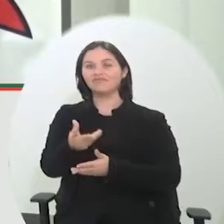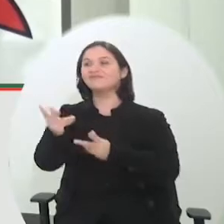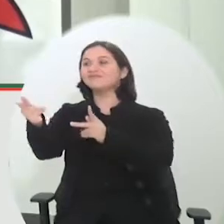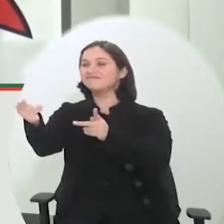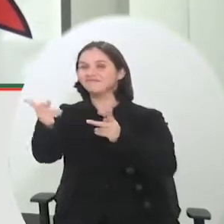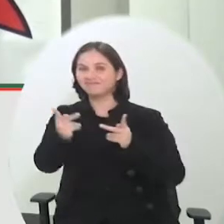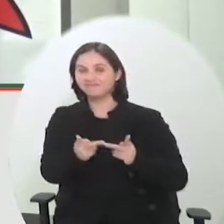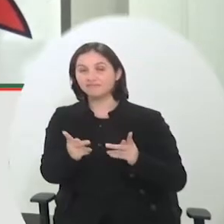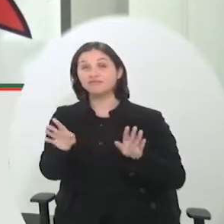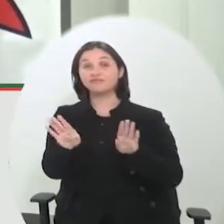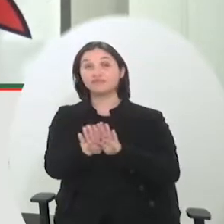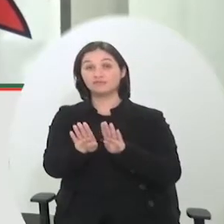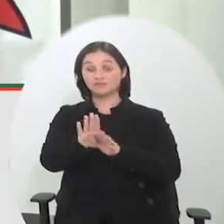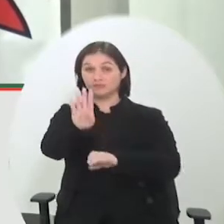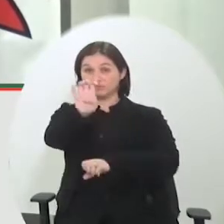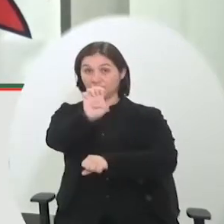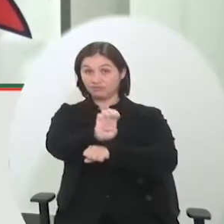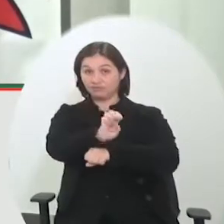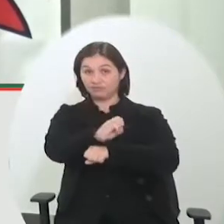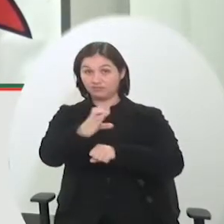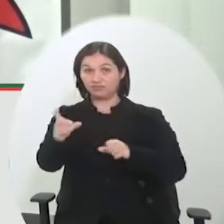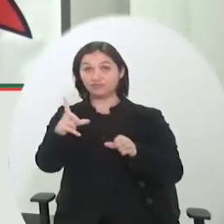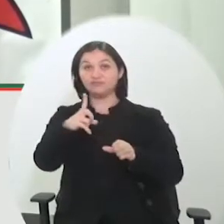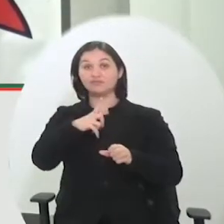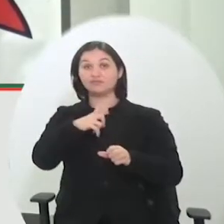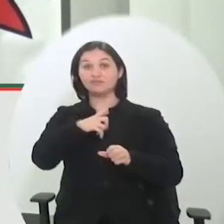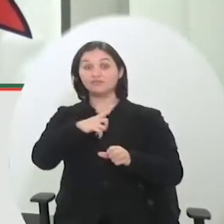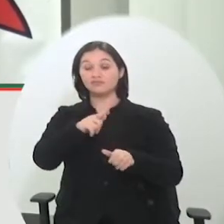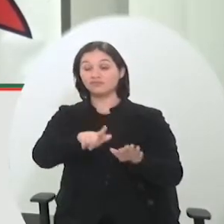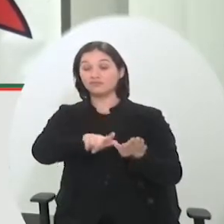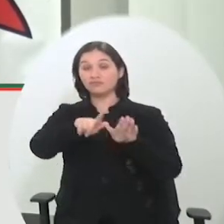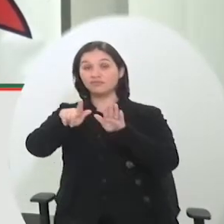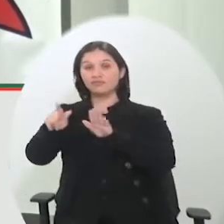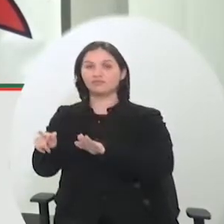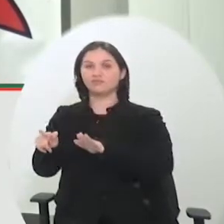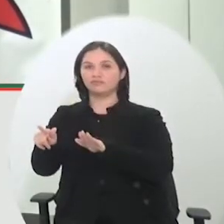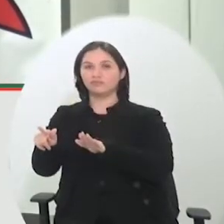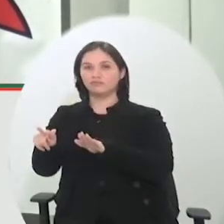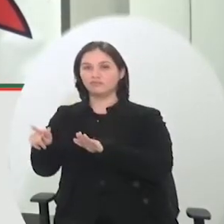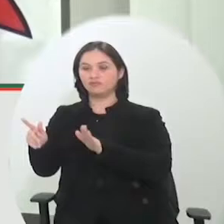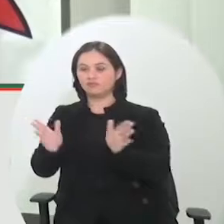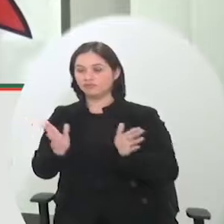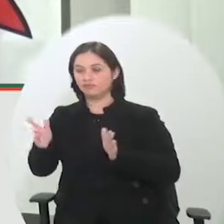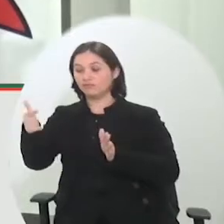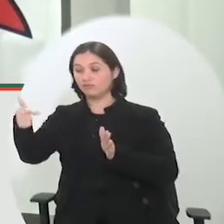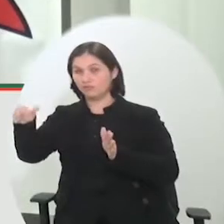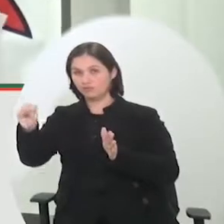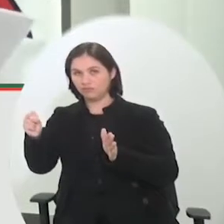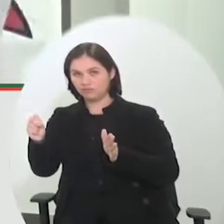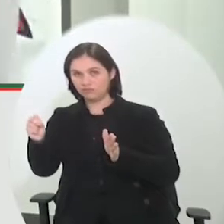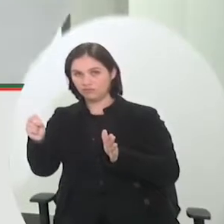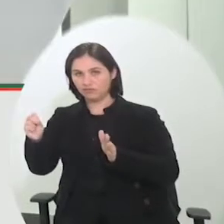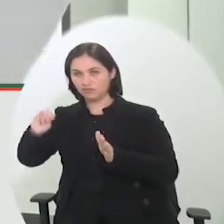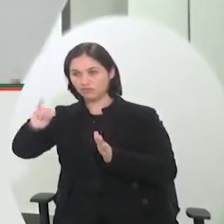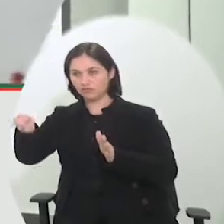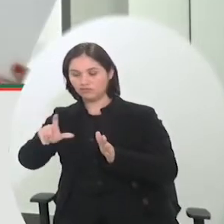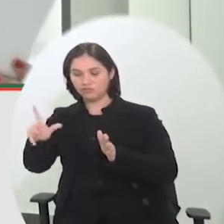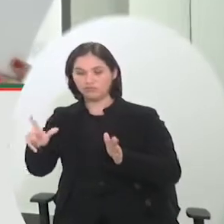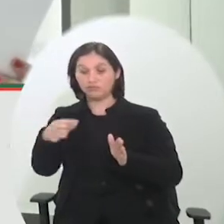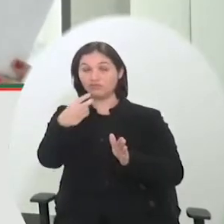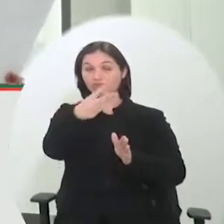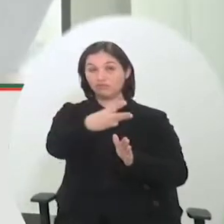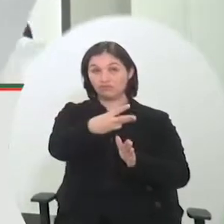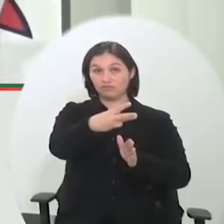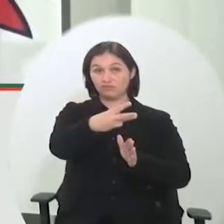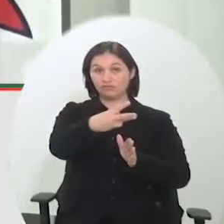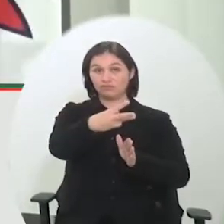pelo Estado, haverá programação na semana comemorativa de 28 de julho a 3 de agosto, com programação